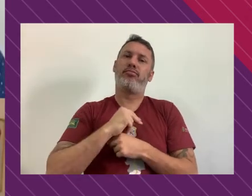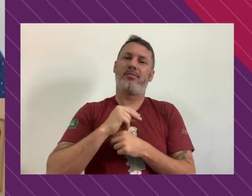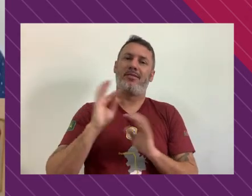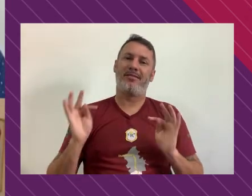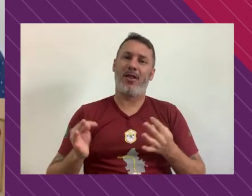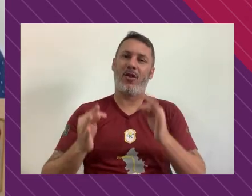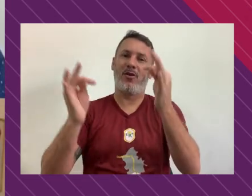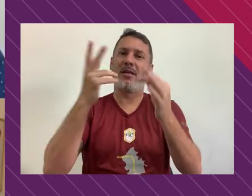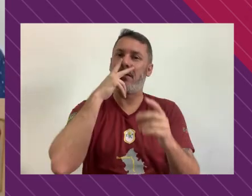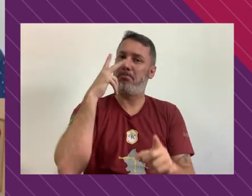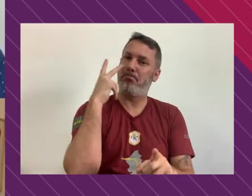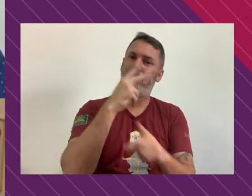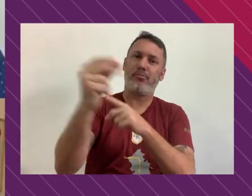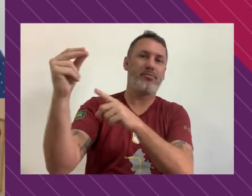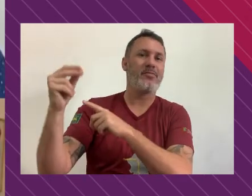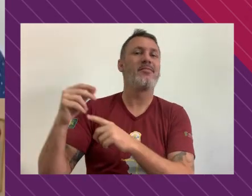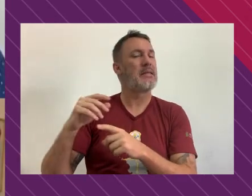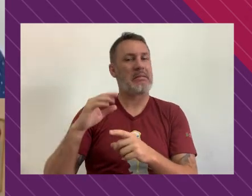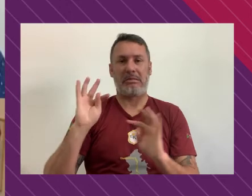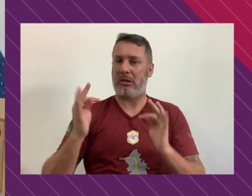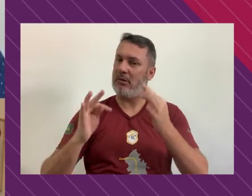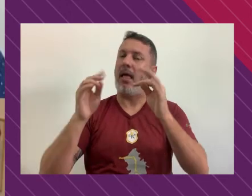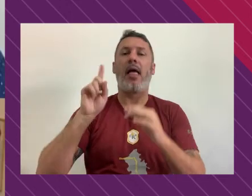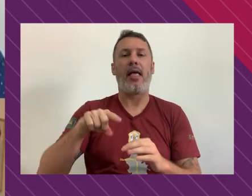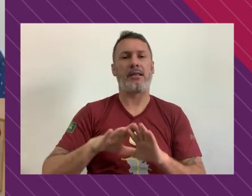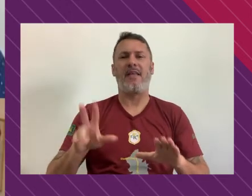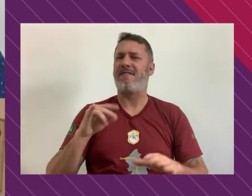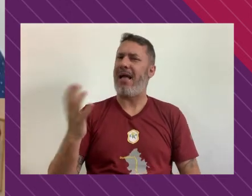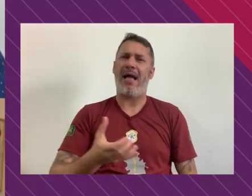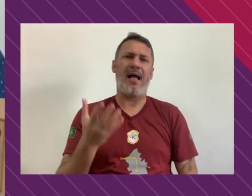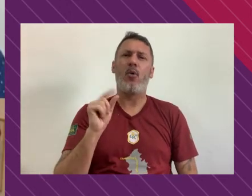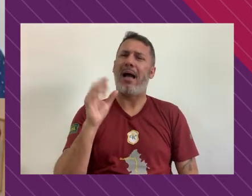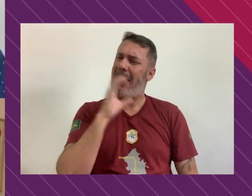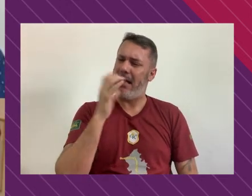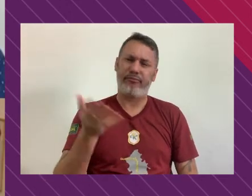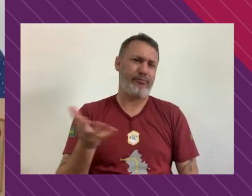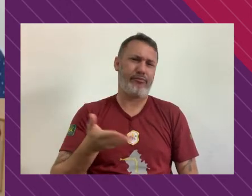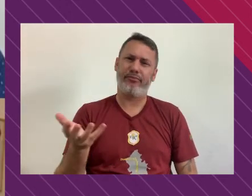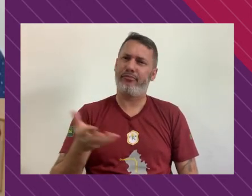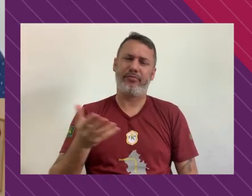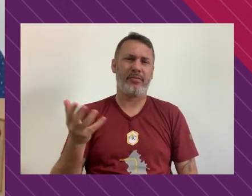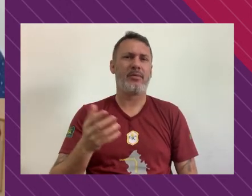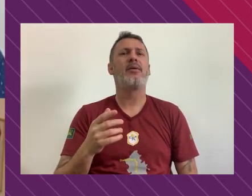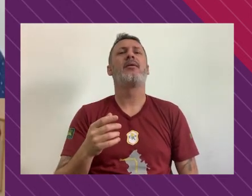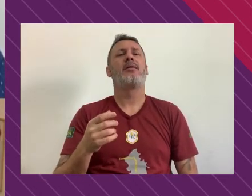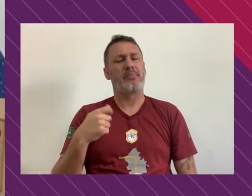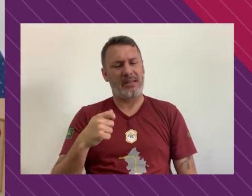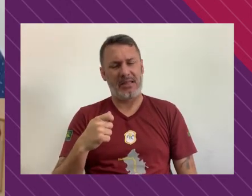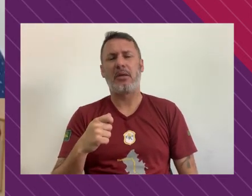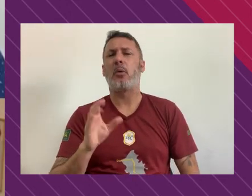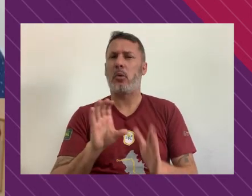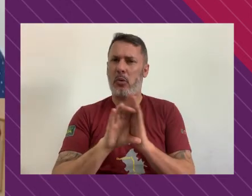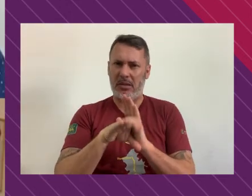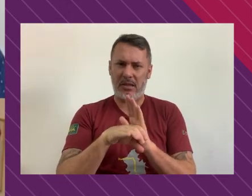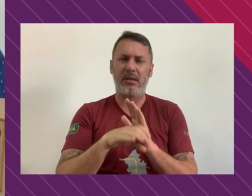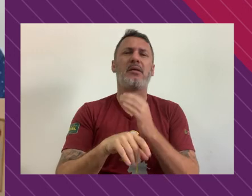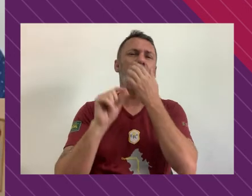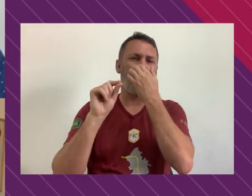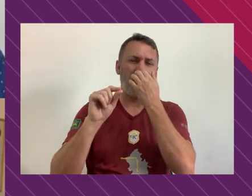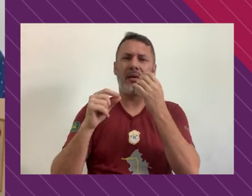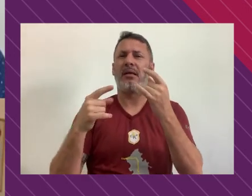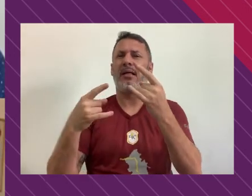curso, etc. Não se apegue, não fique preso às disciplinas, ao que você vê ali. A vida é